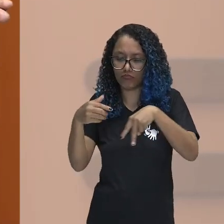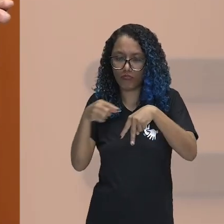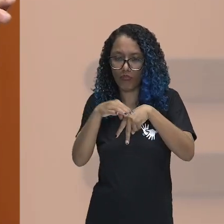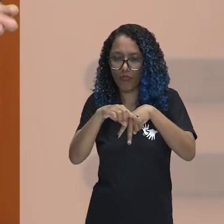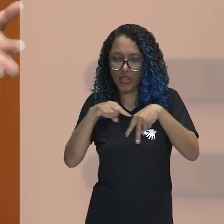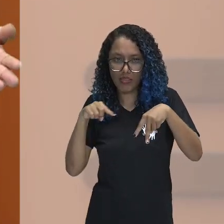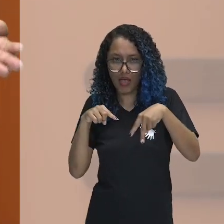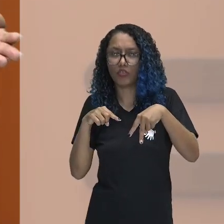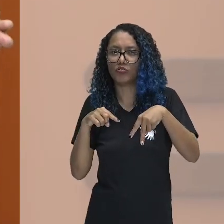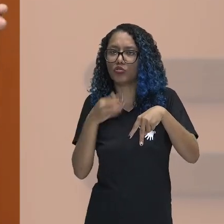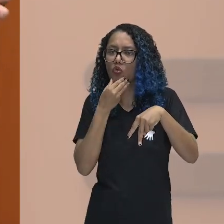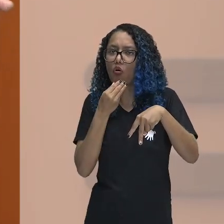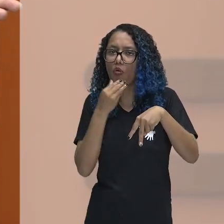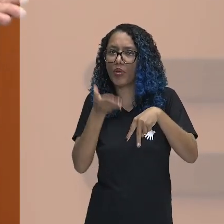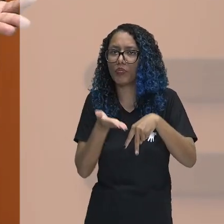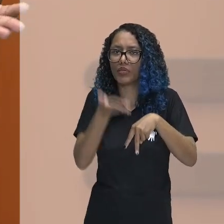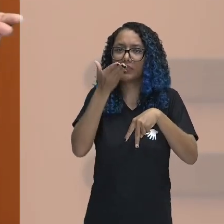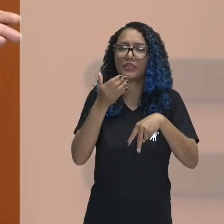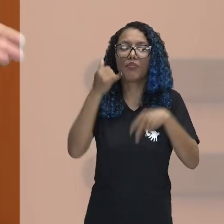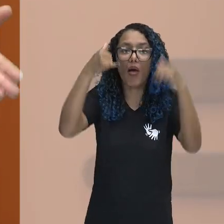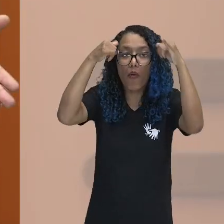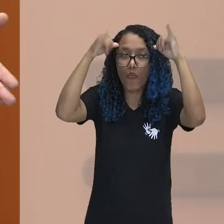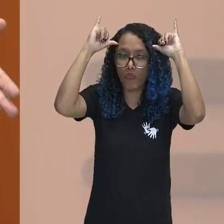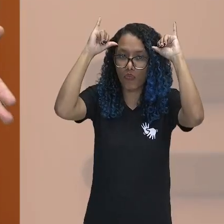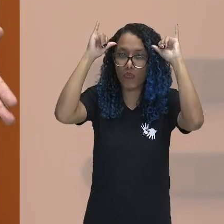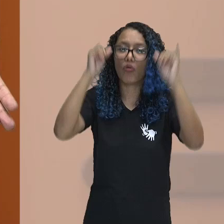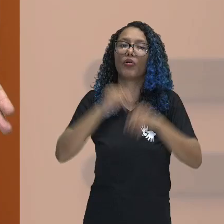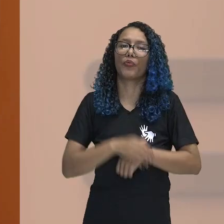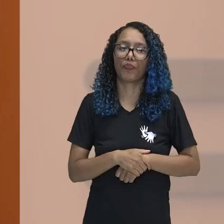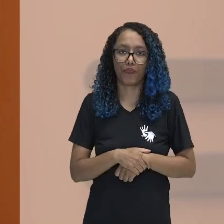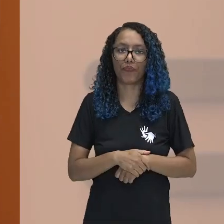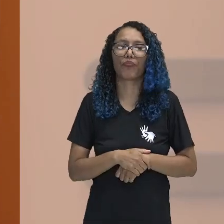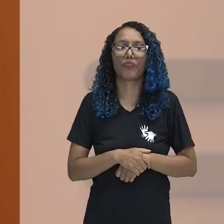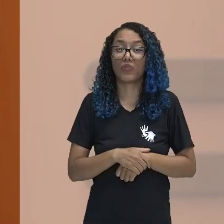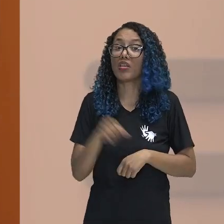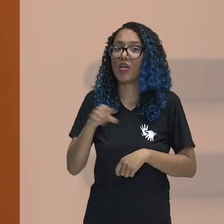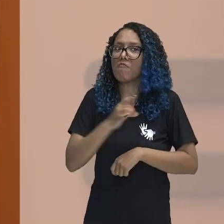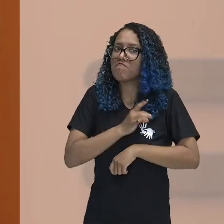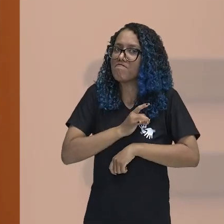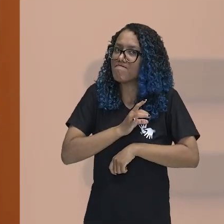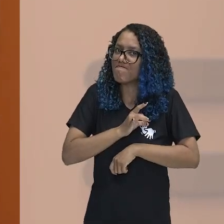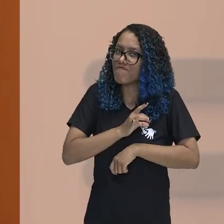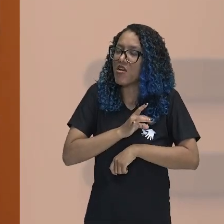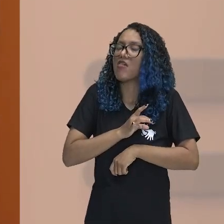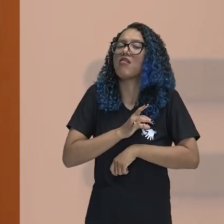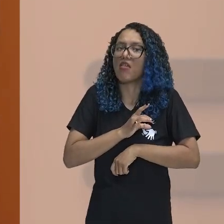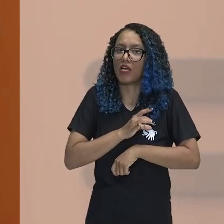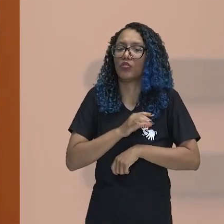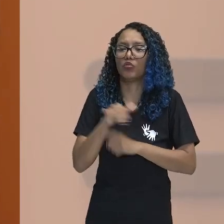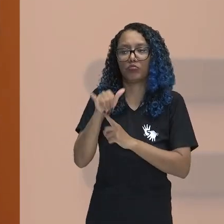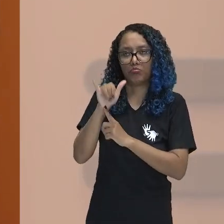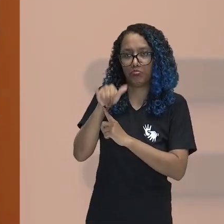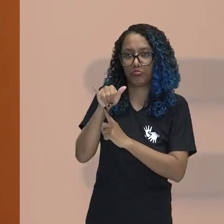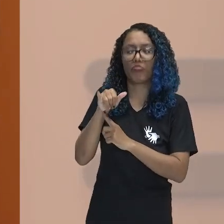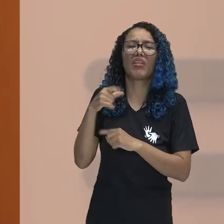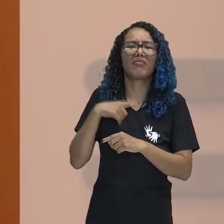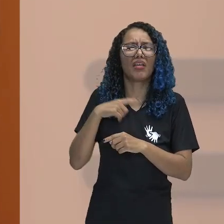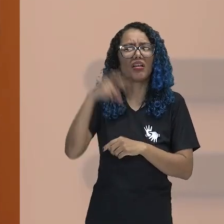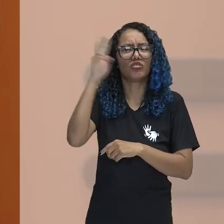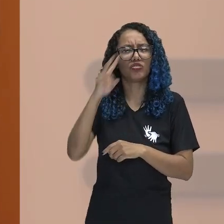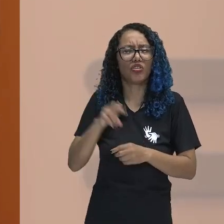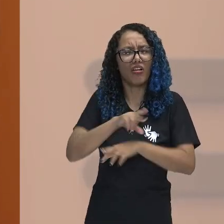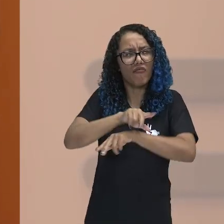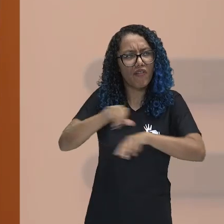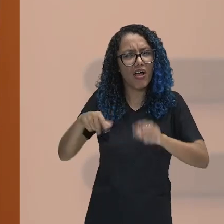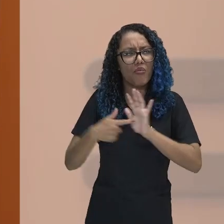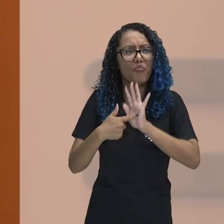era bastante conhecido e temido a figura do Minotauro. Inclusive existem várias histórias mitológicas que ilustram ali